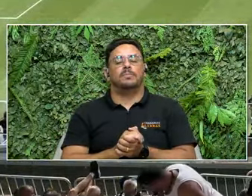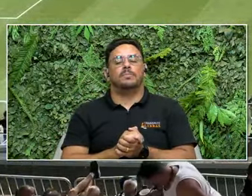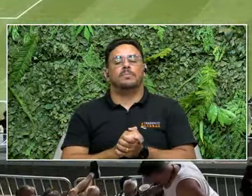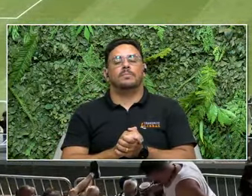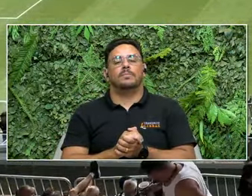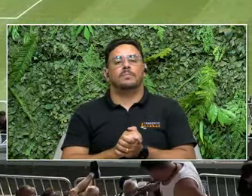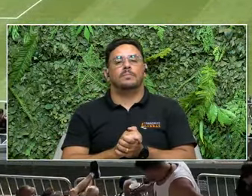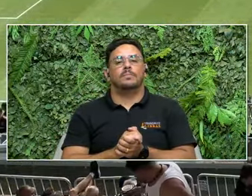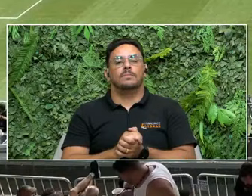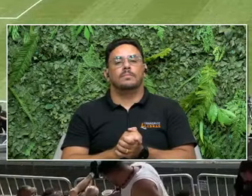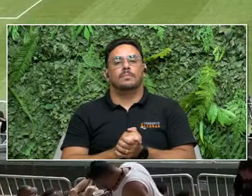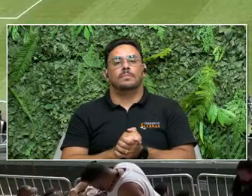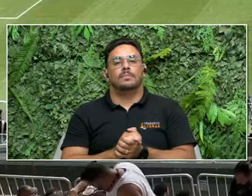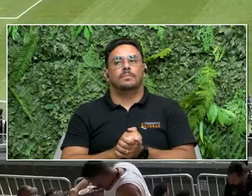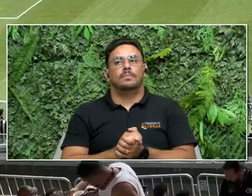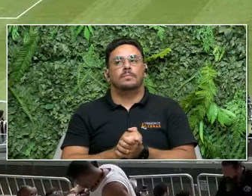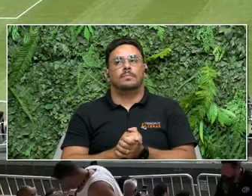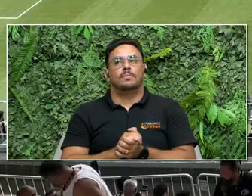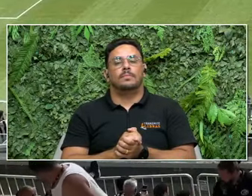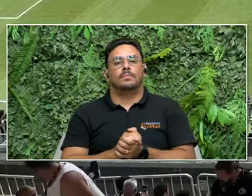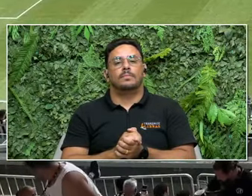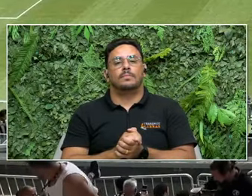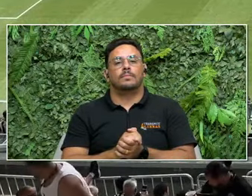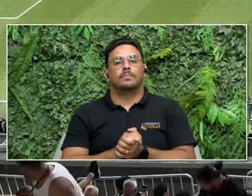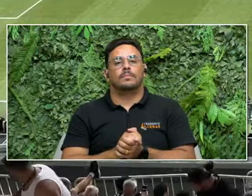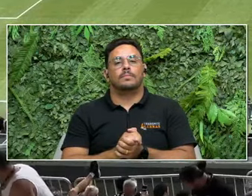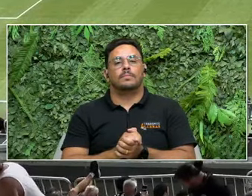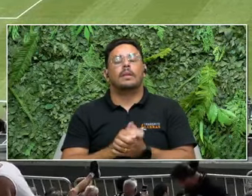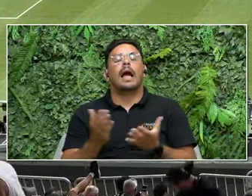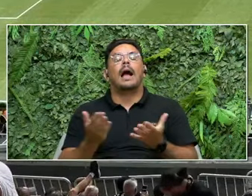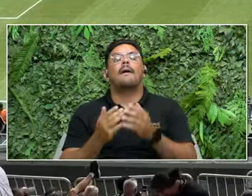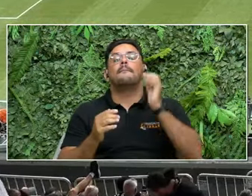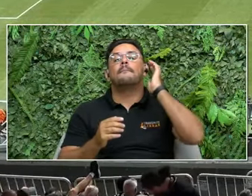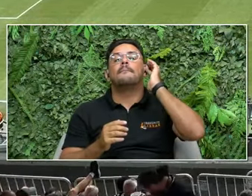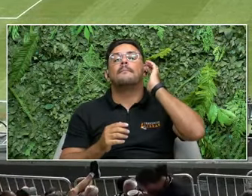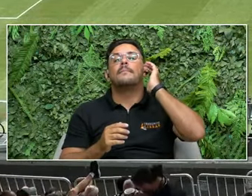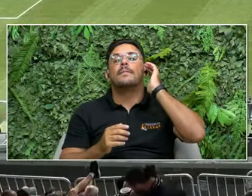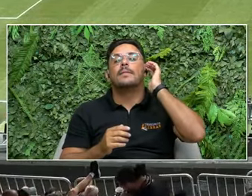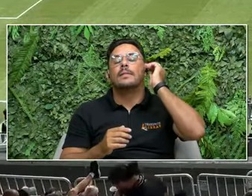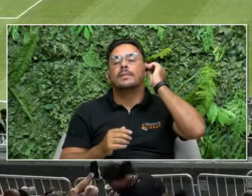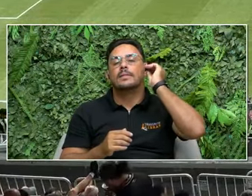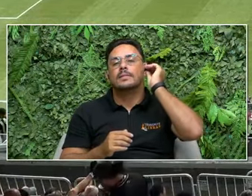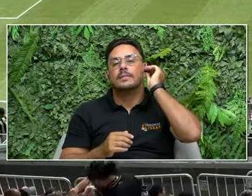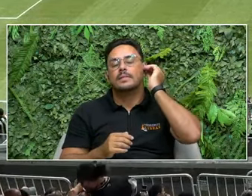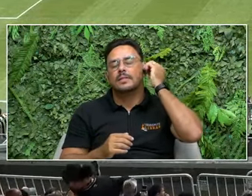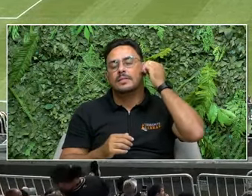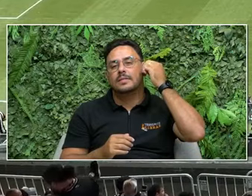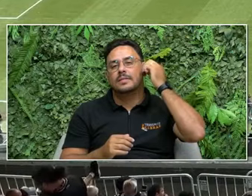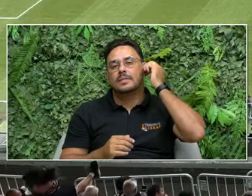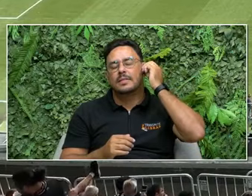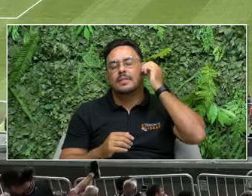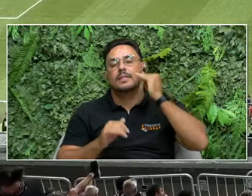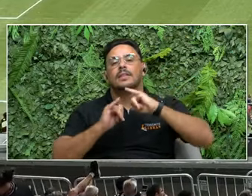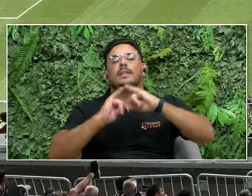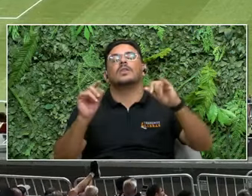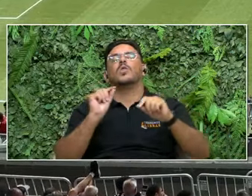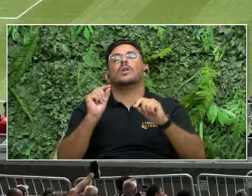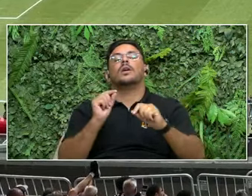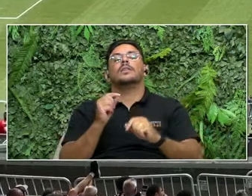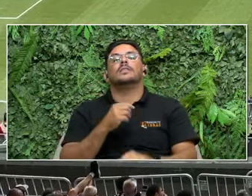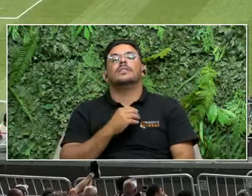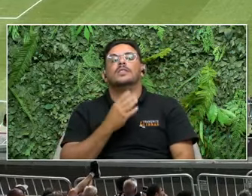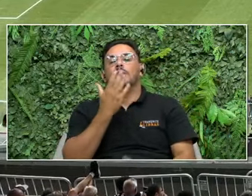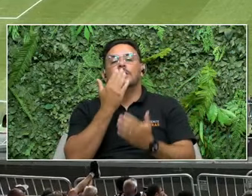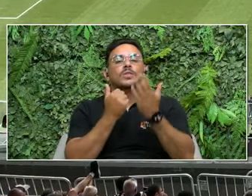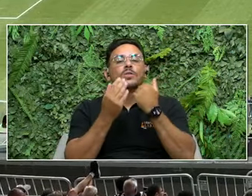jamais vamos lembrar rapidinho que a campanha das equip é bom hein Bob é bom é bom quem Experimenta